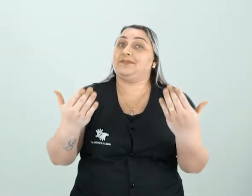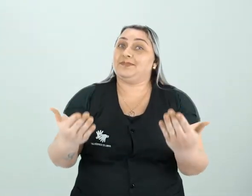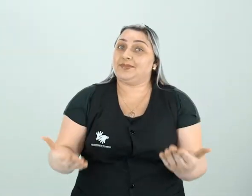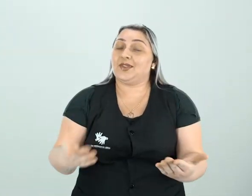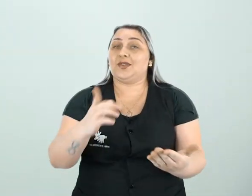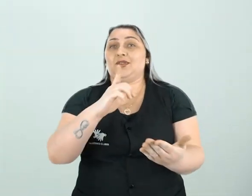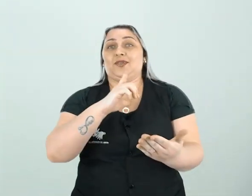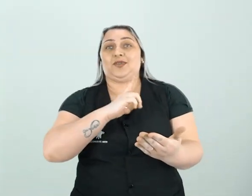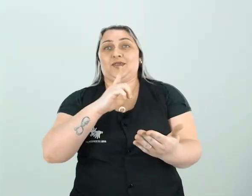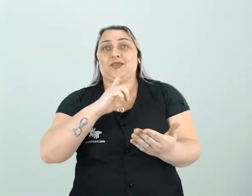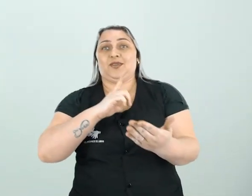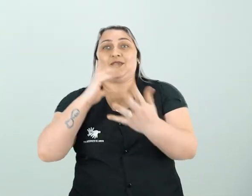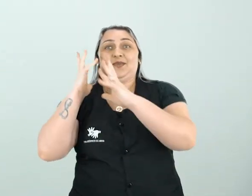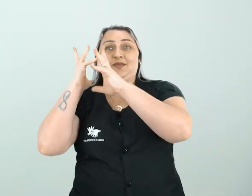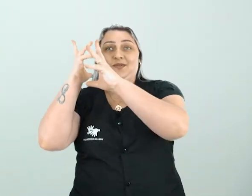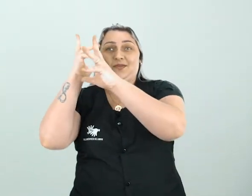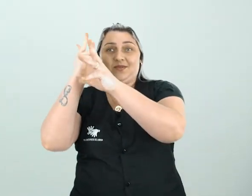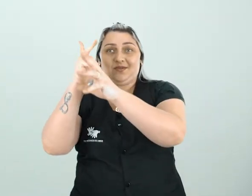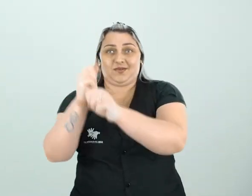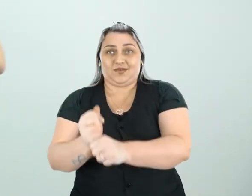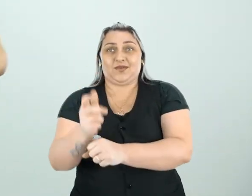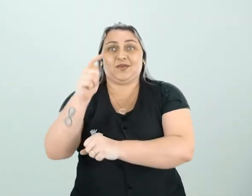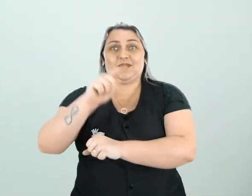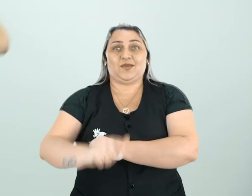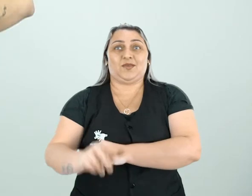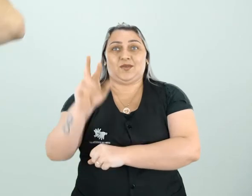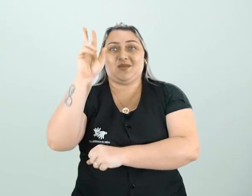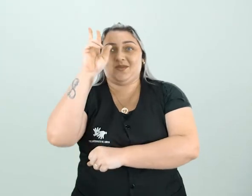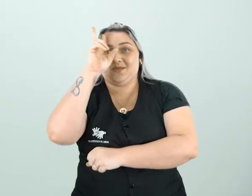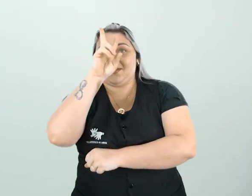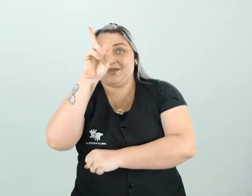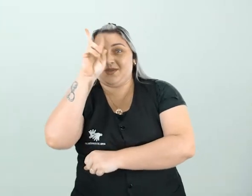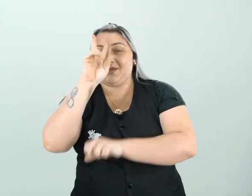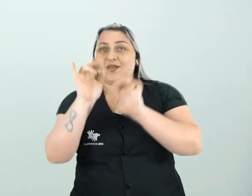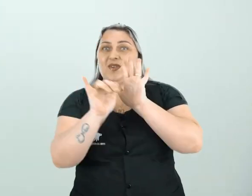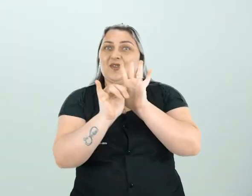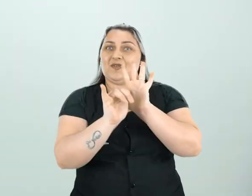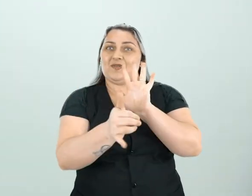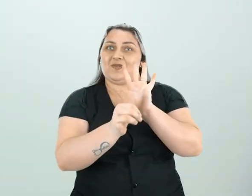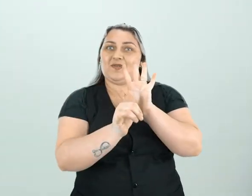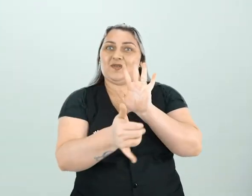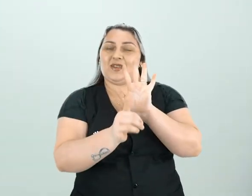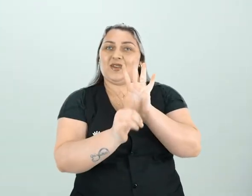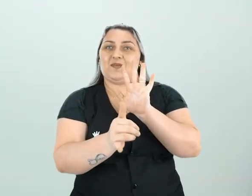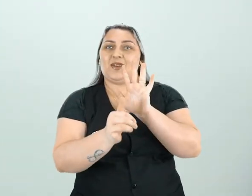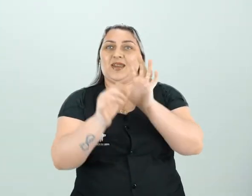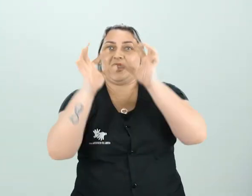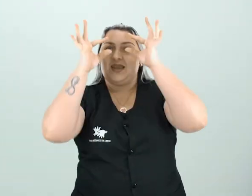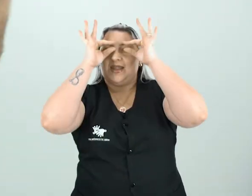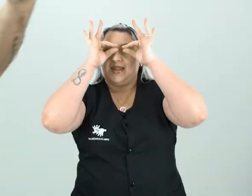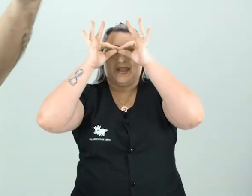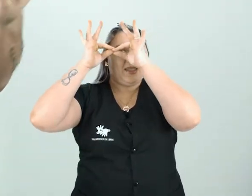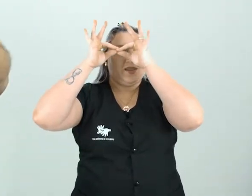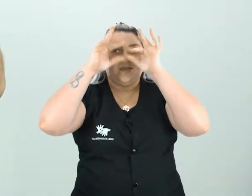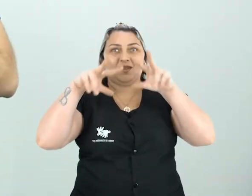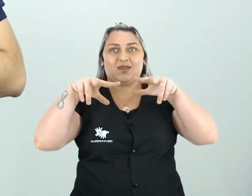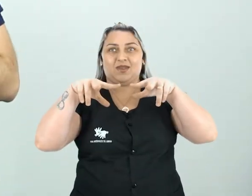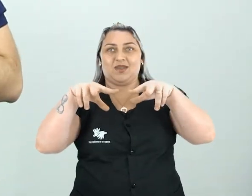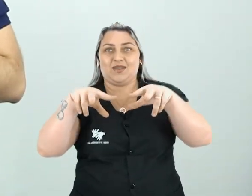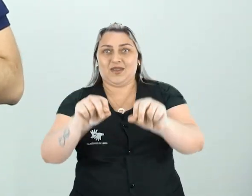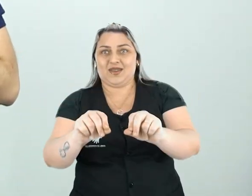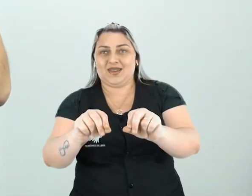Nós tivemos um reconto, não foi? De uma história, de uma fábula, da coruja e a águia,